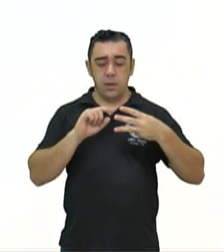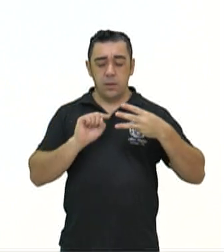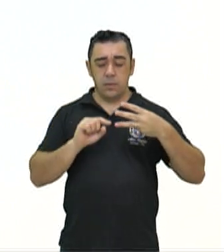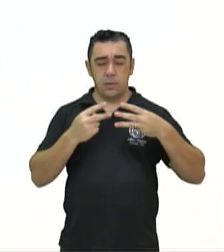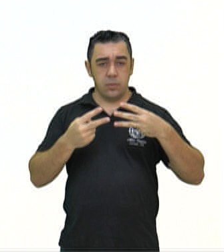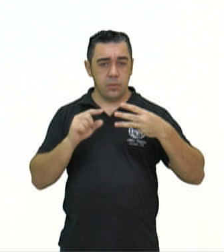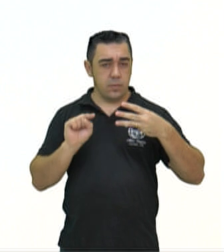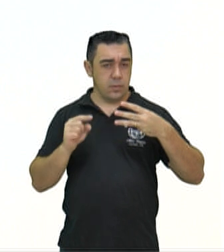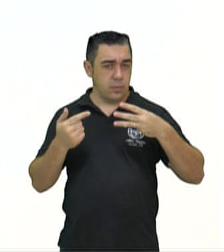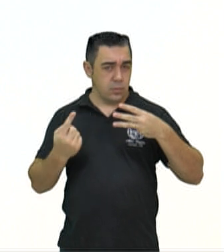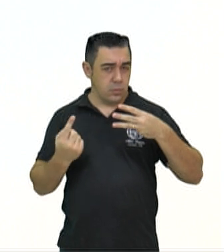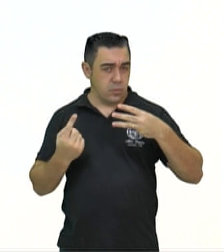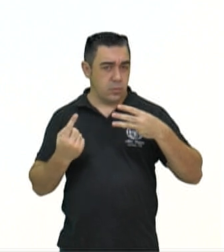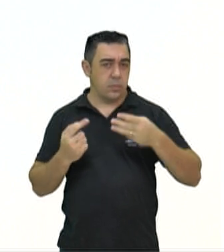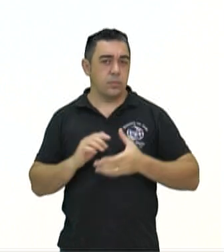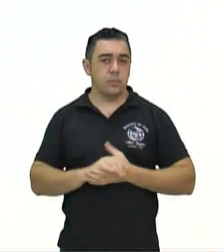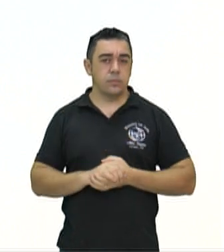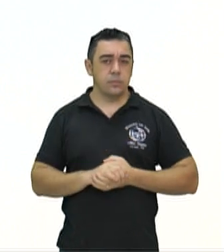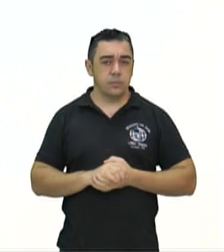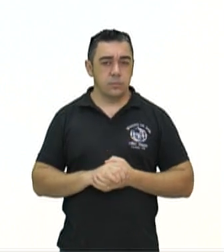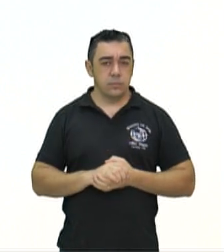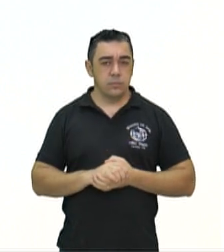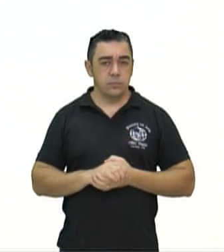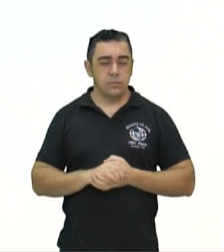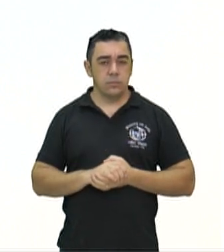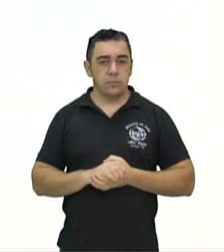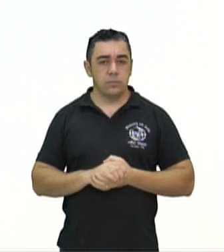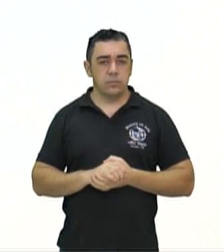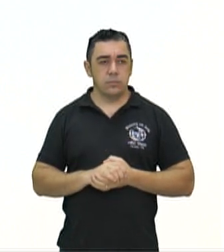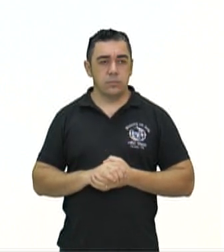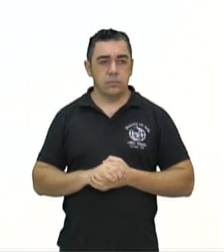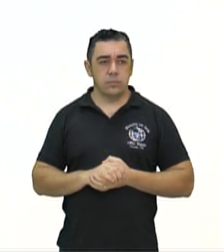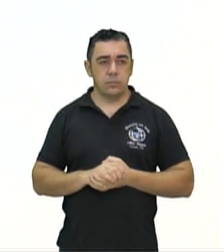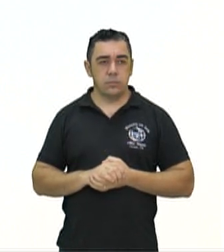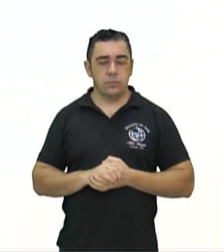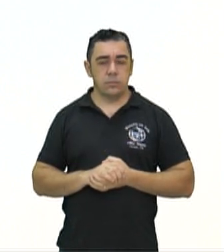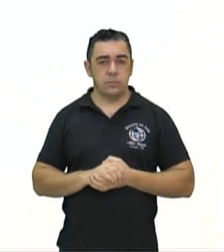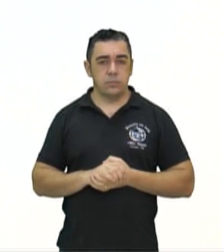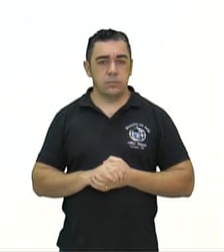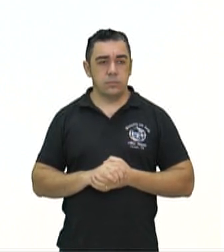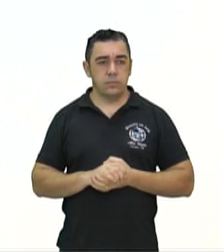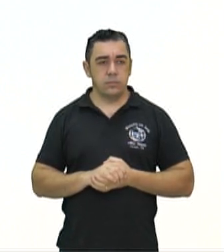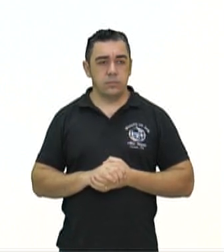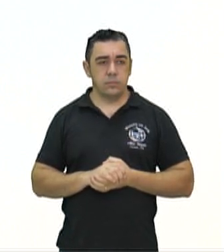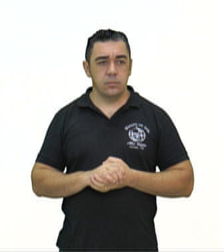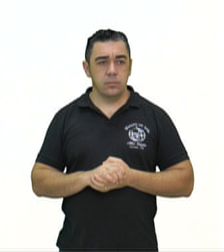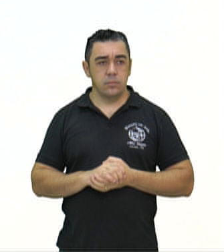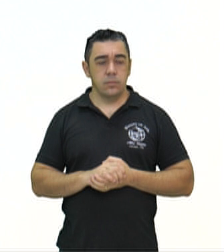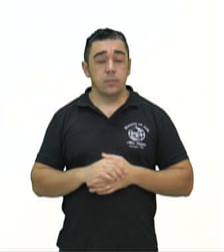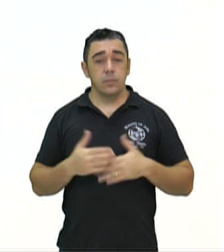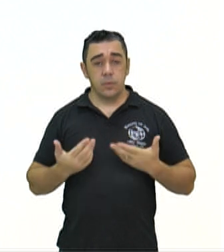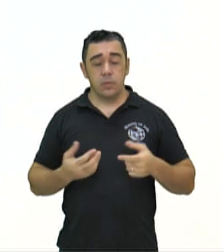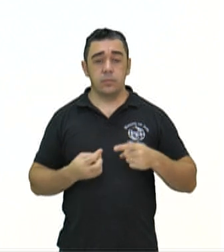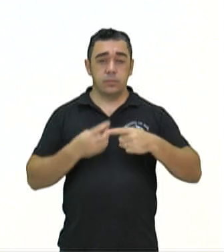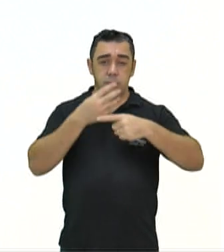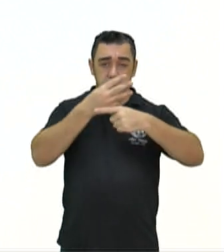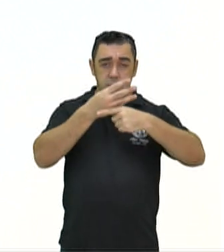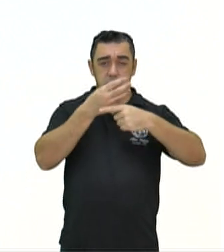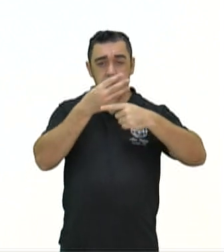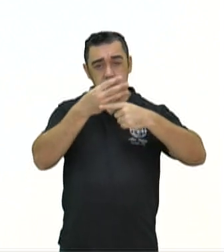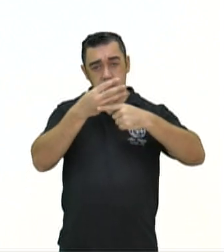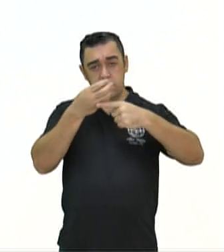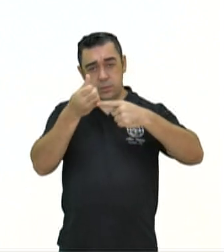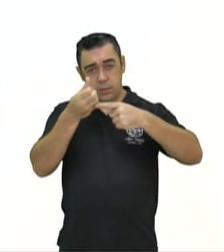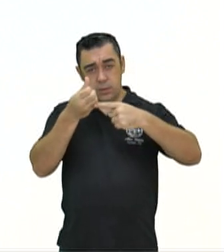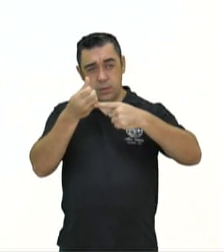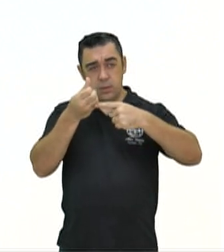7 vezes 6 por 3 fatorial, né? 3 vezes 2 vezes 1. Então, me